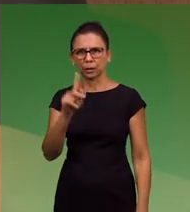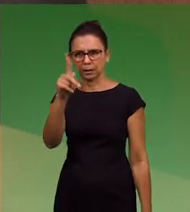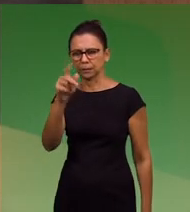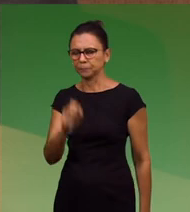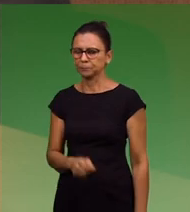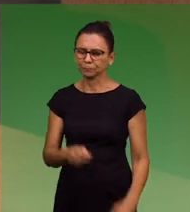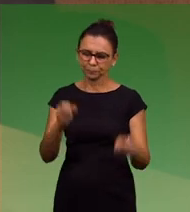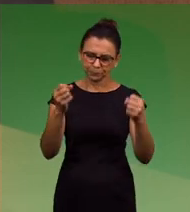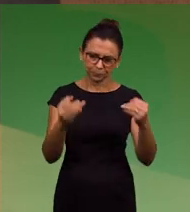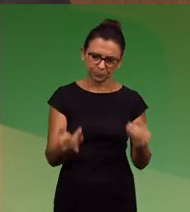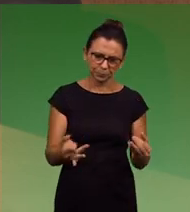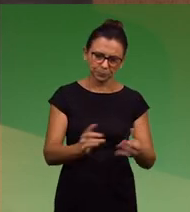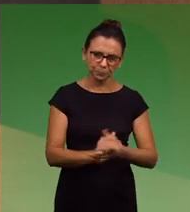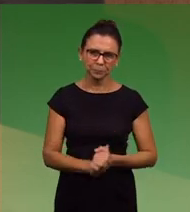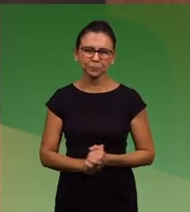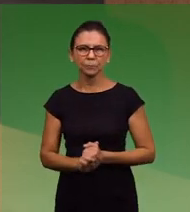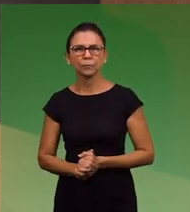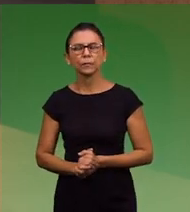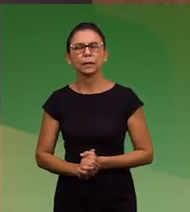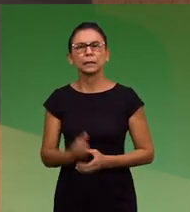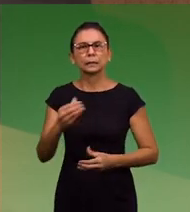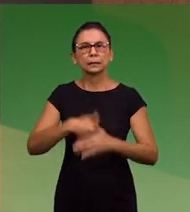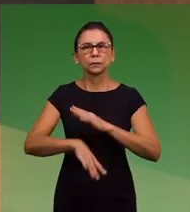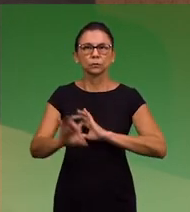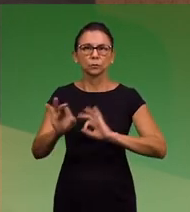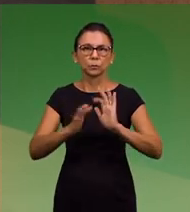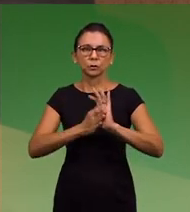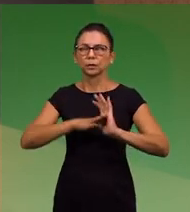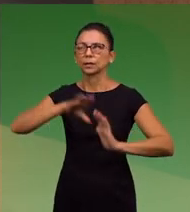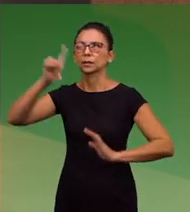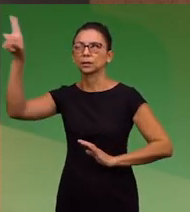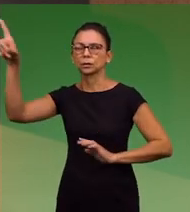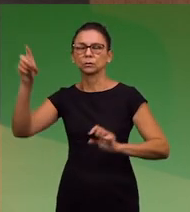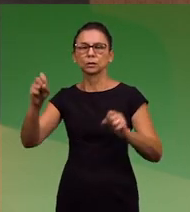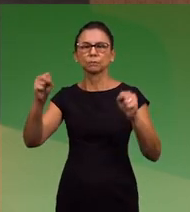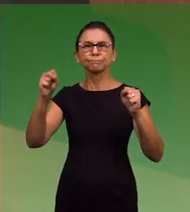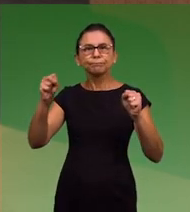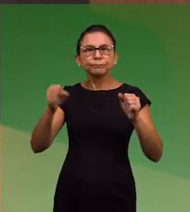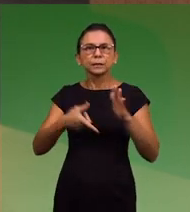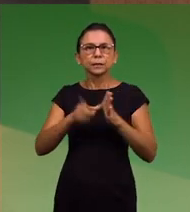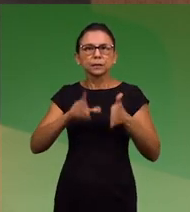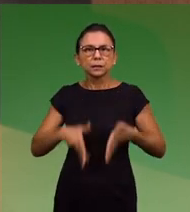O homem, Deus, no projeto dele, ele faz a sua eleição, ele elege o homem,